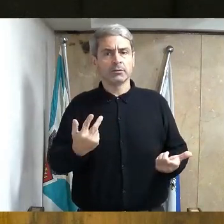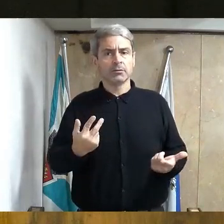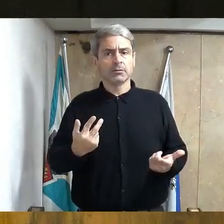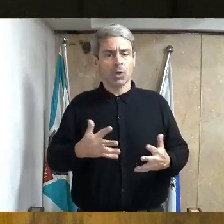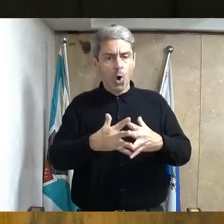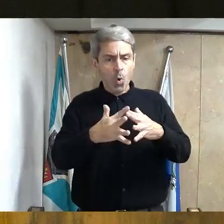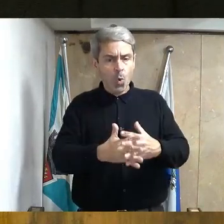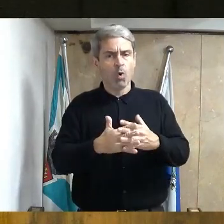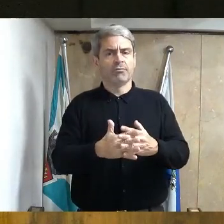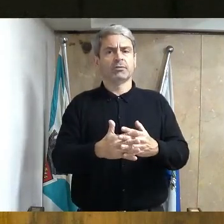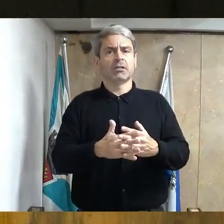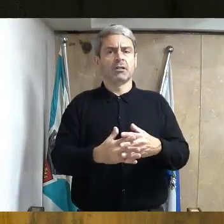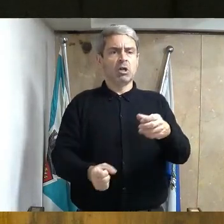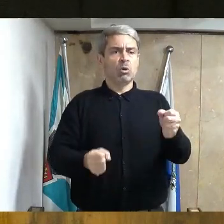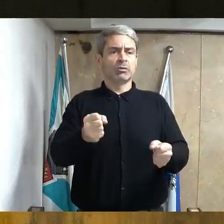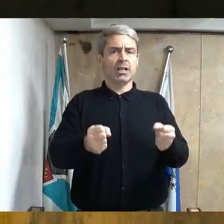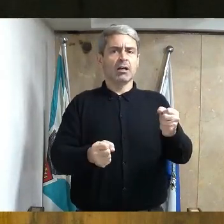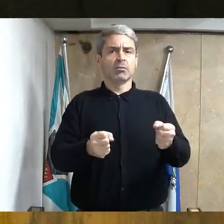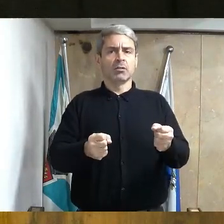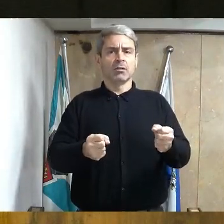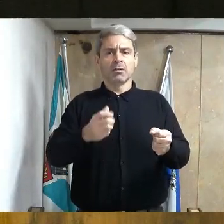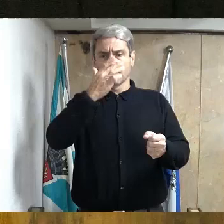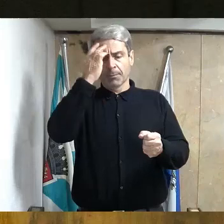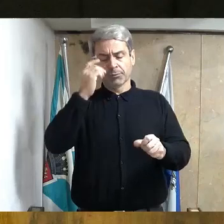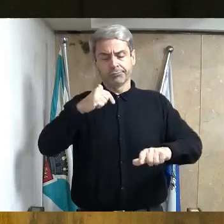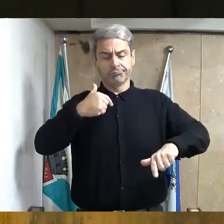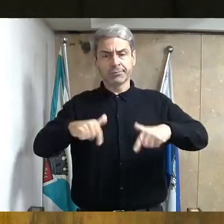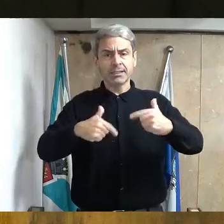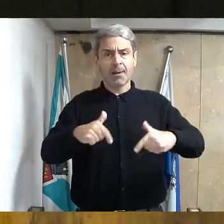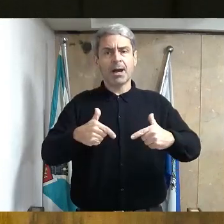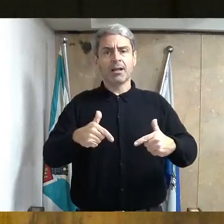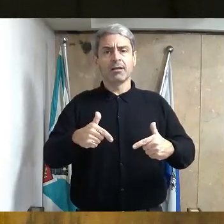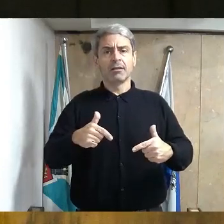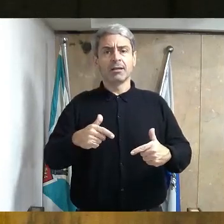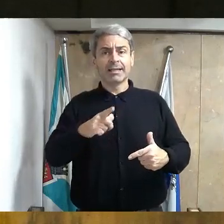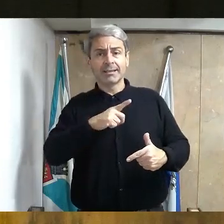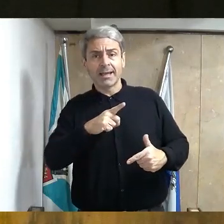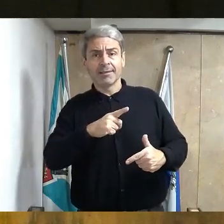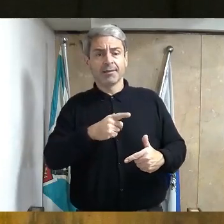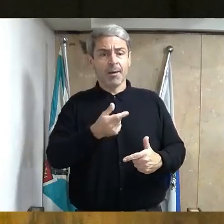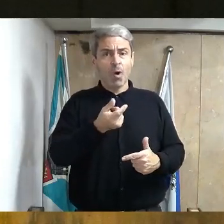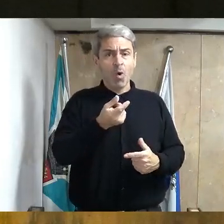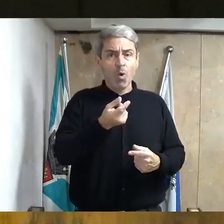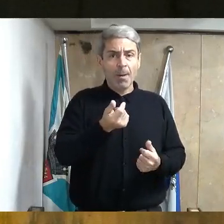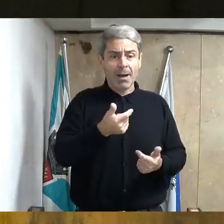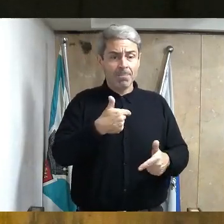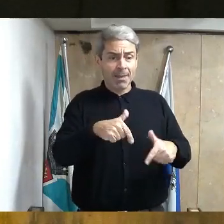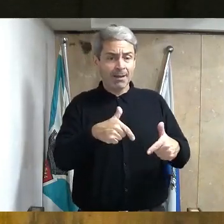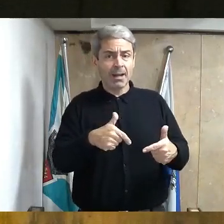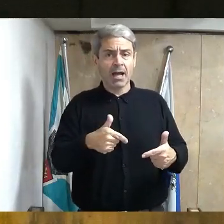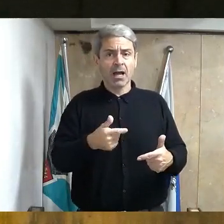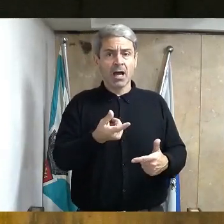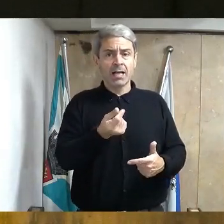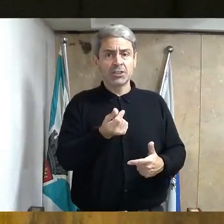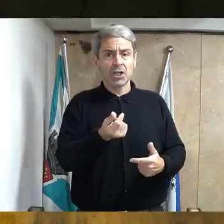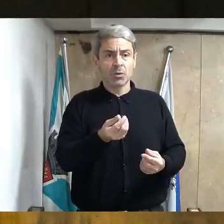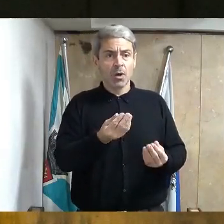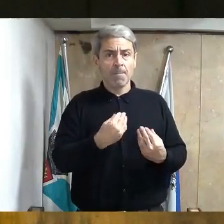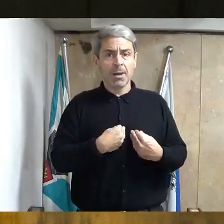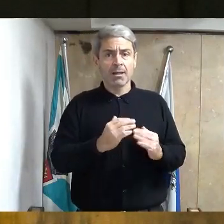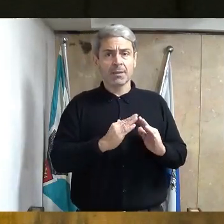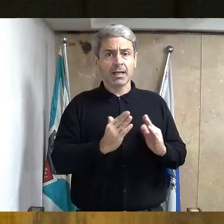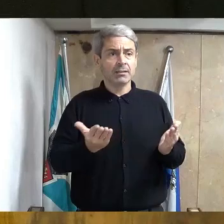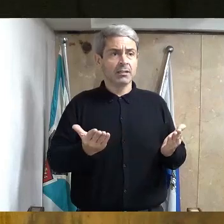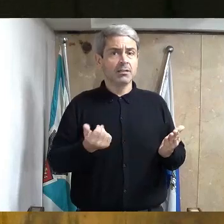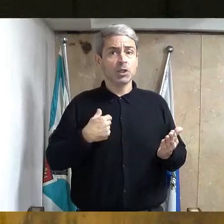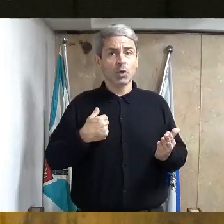um carro de um trabalhador que usa ali para ganhar o seu ganha-pão do dia a dia. E existe, nós somos